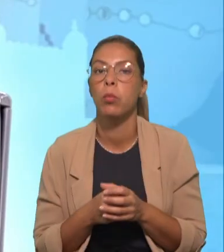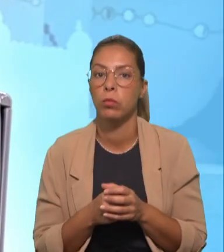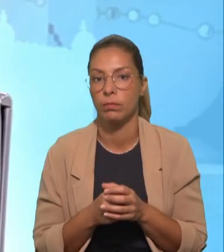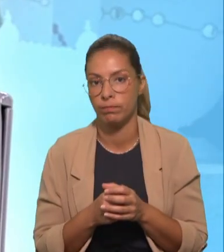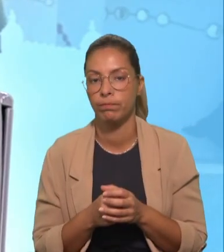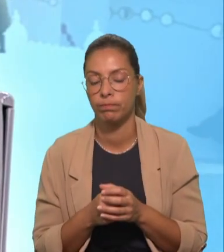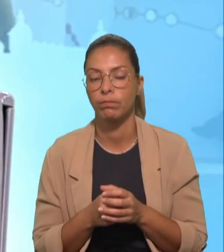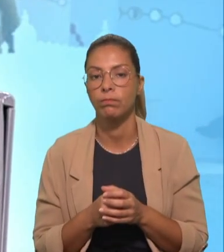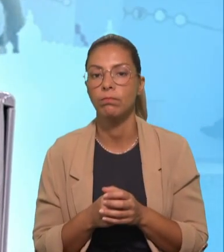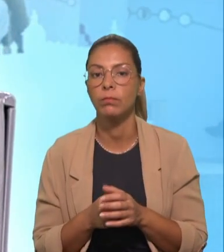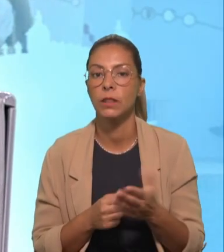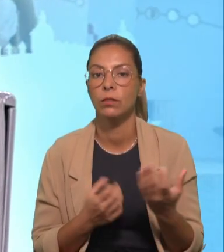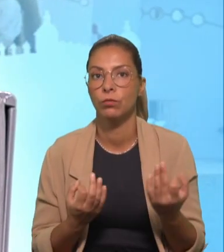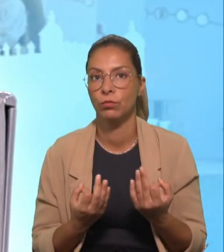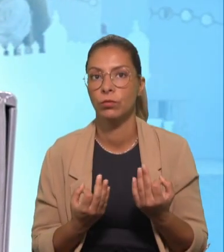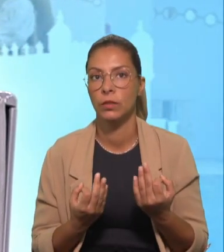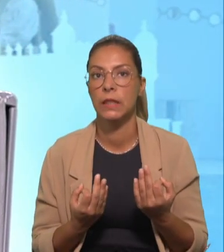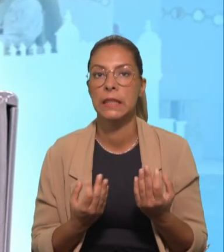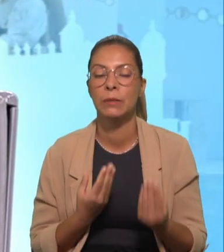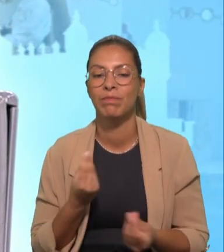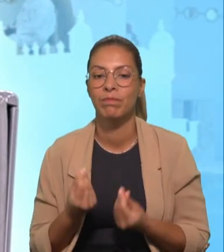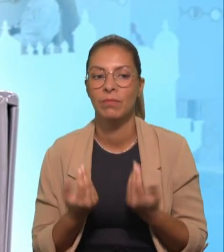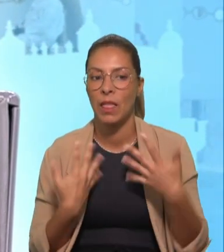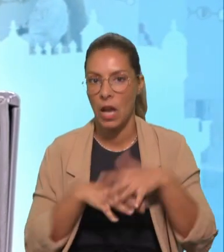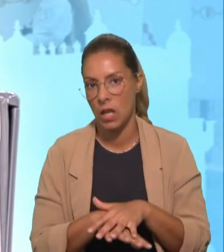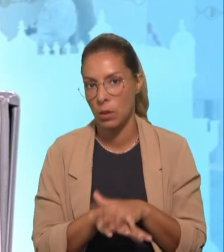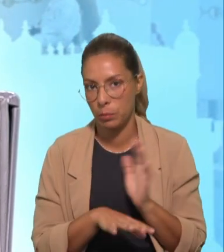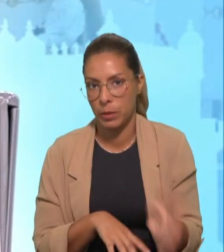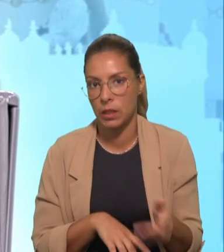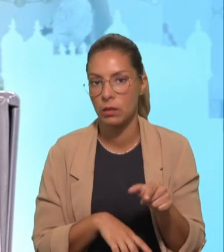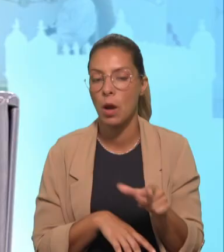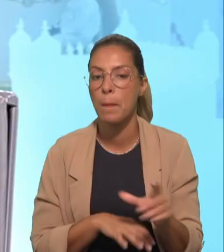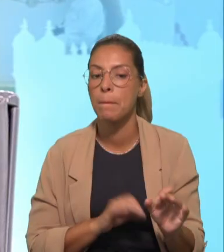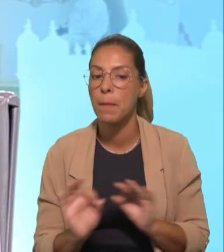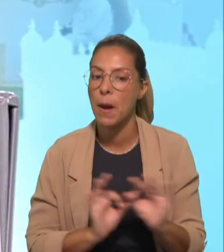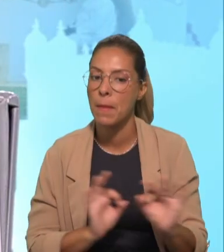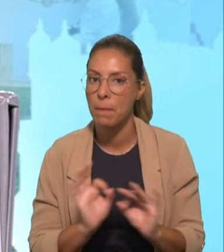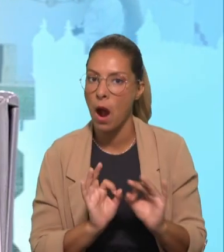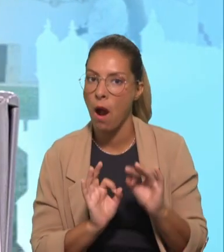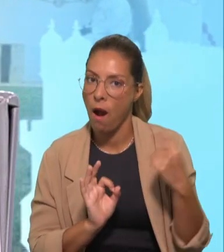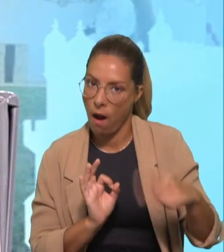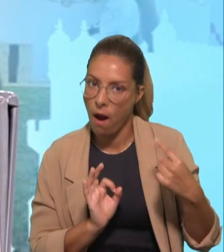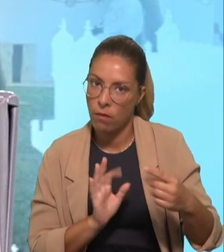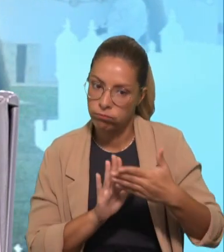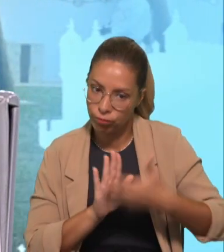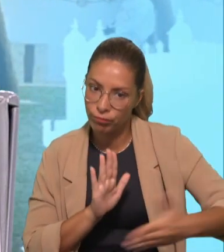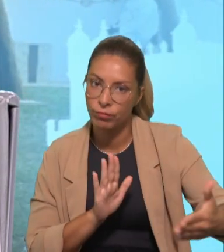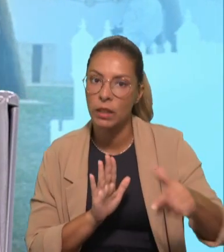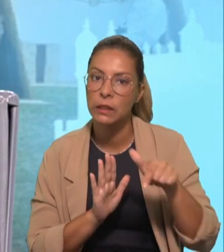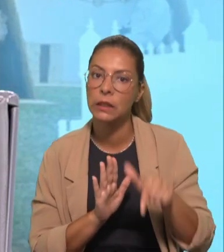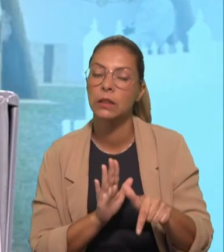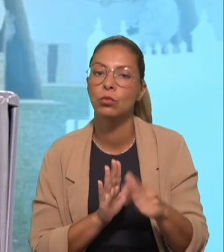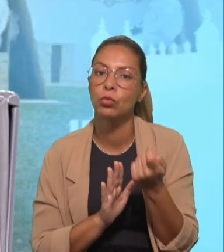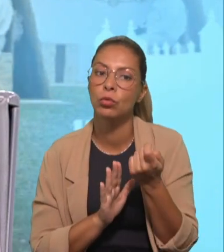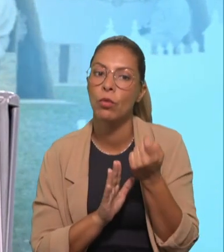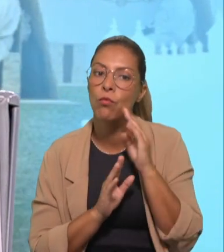E, portanto, tem que ser iniciado e tem que se integrar aí. Naturalmente que há toda uma preparação logística, há também um processo de alguma